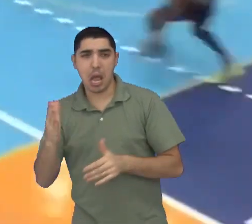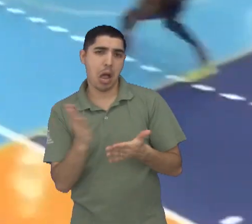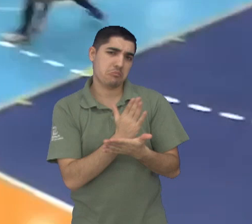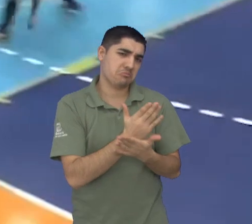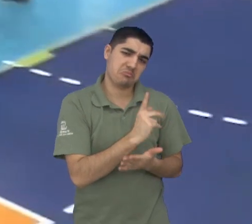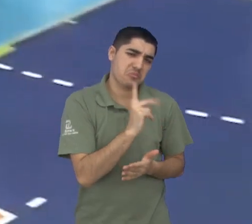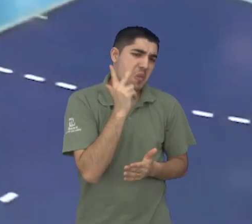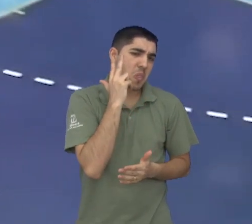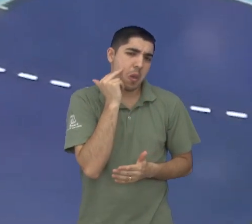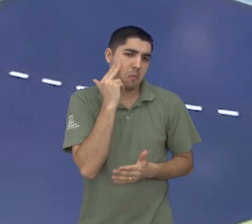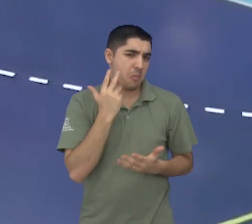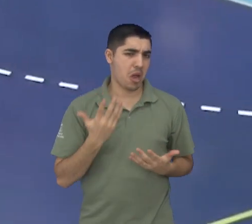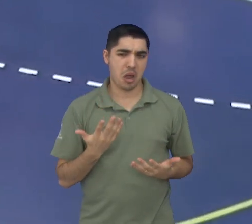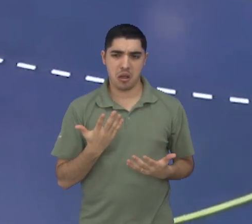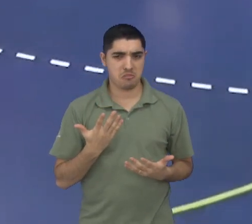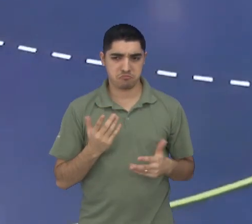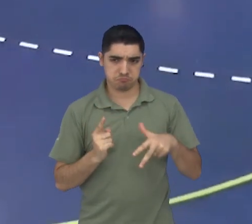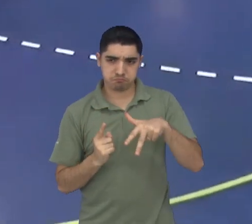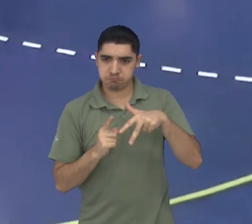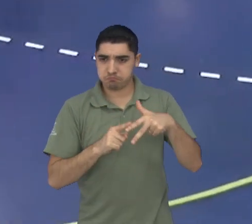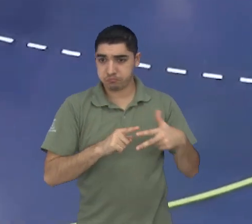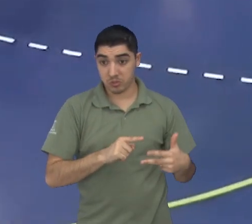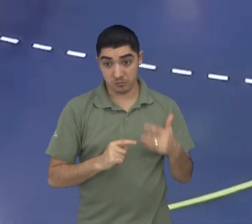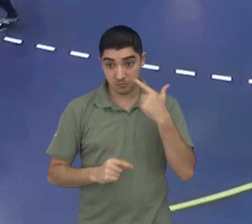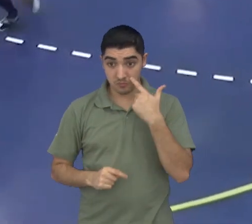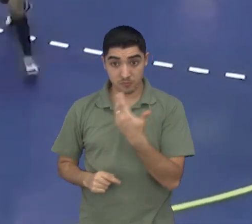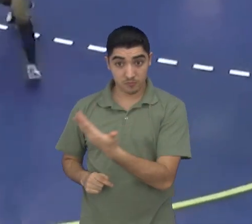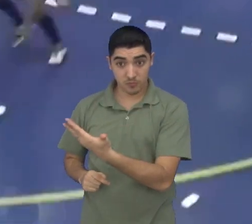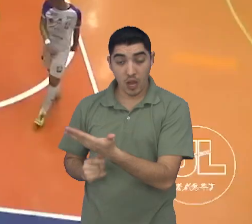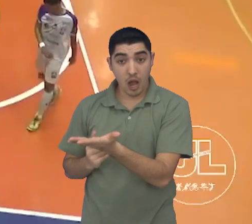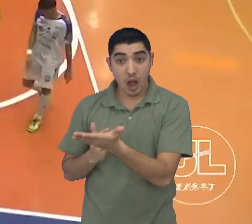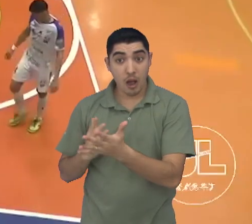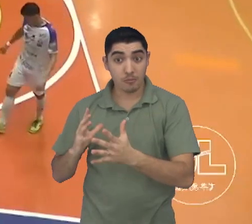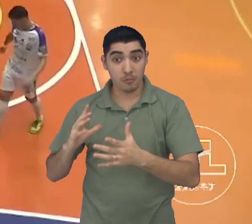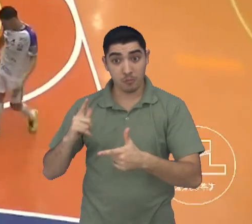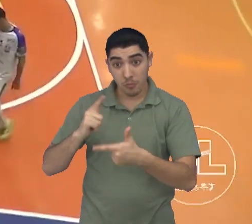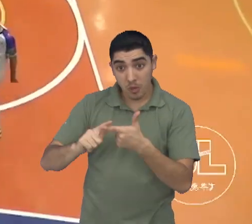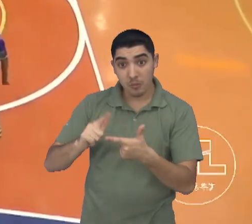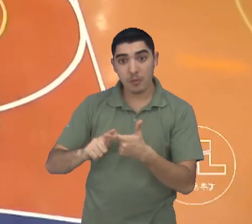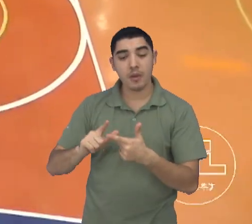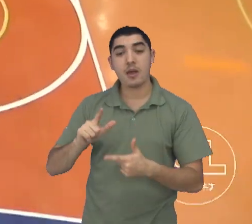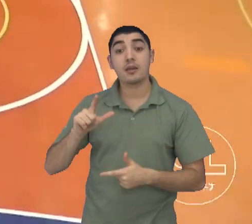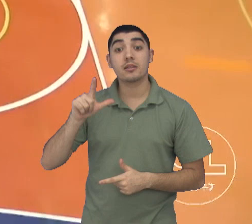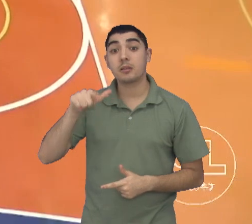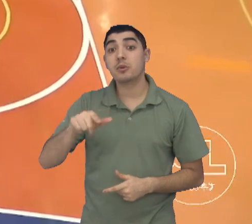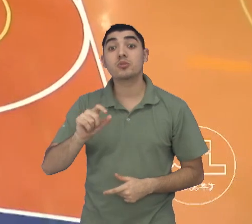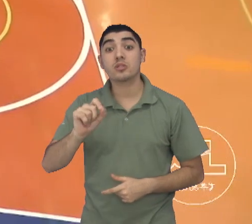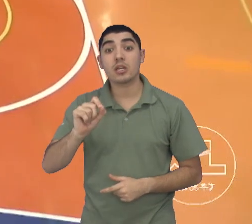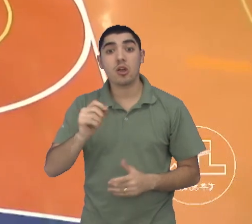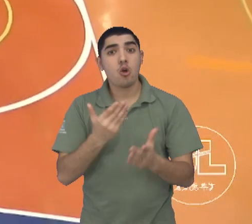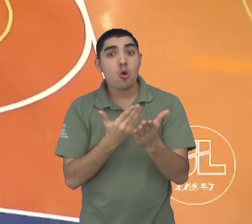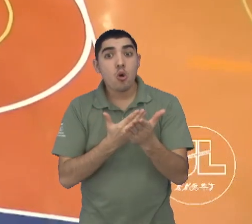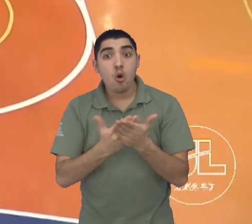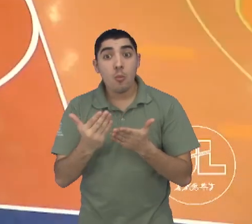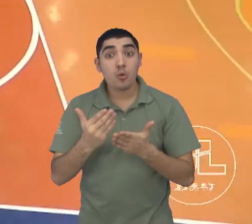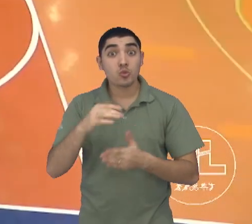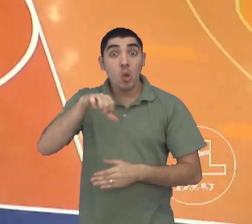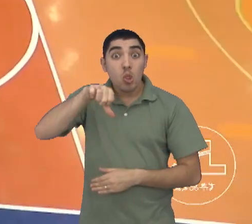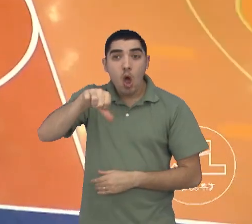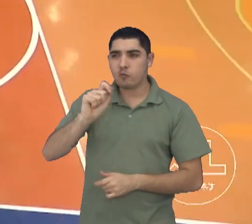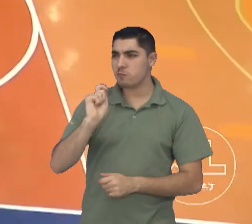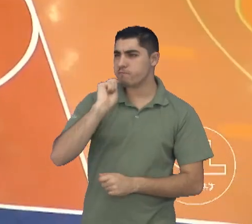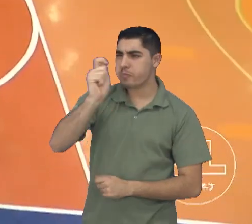foi uma jogada normal. Aí, ó, teve essa confusão aí, acabou saindo o gol do São José. E aí teve as 9